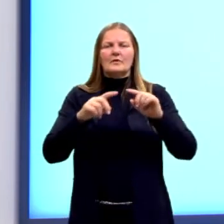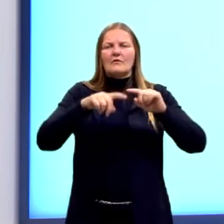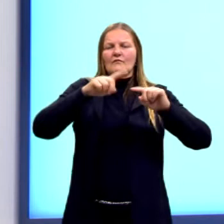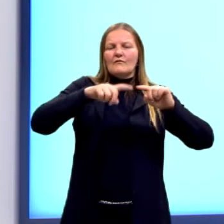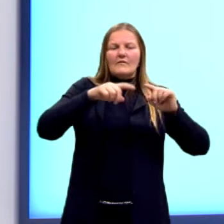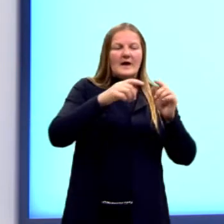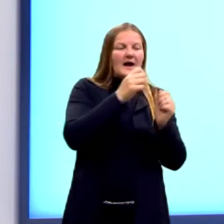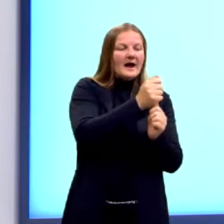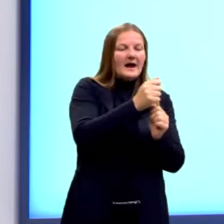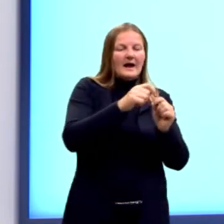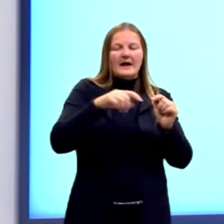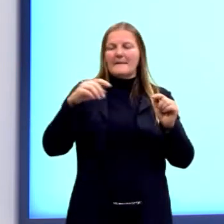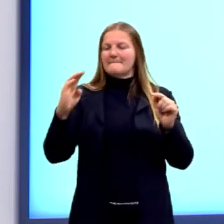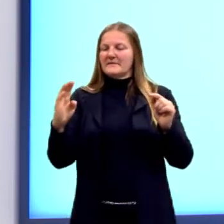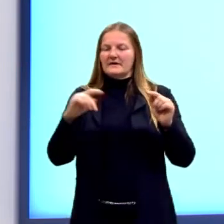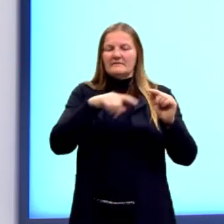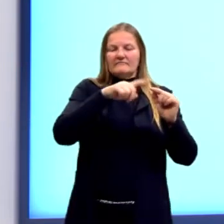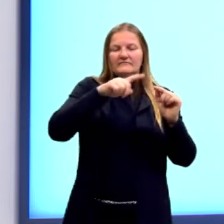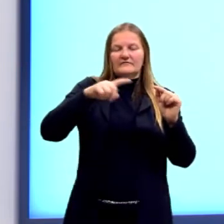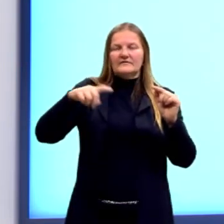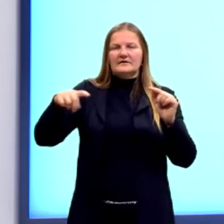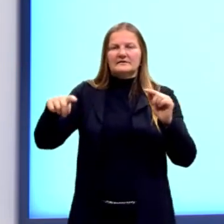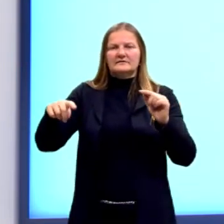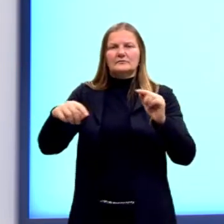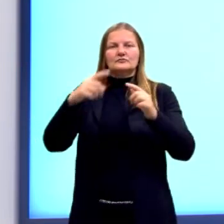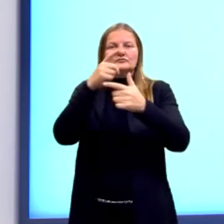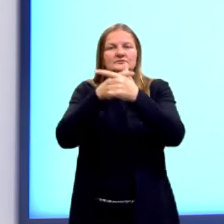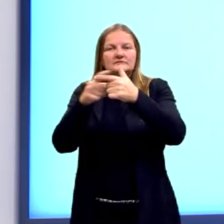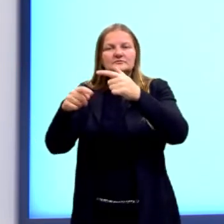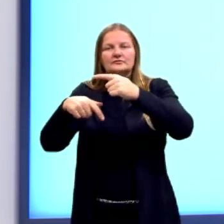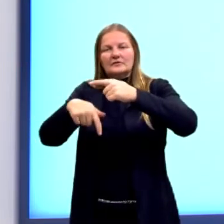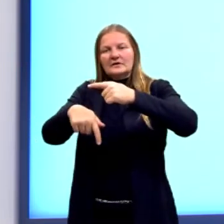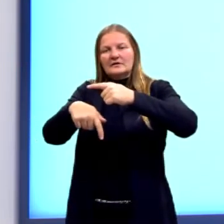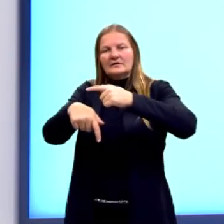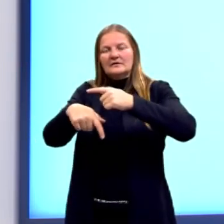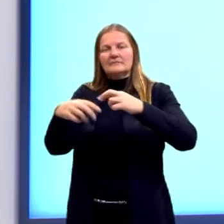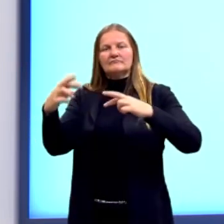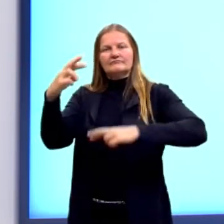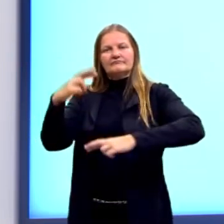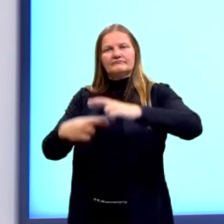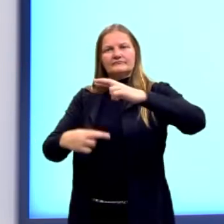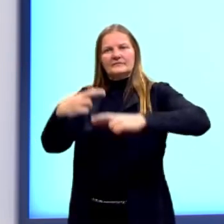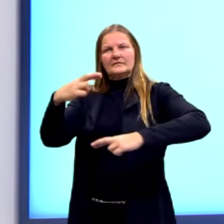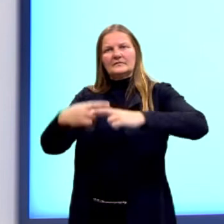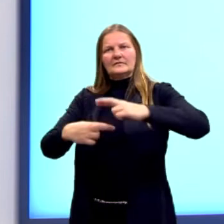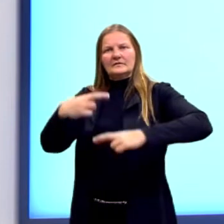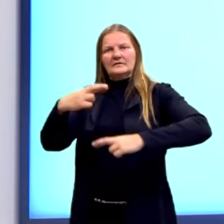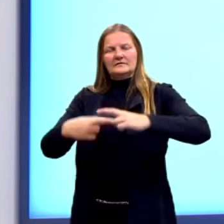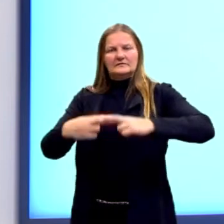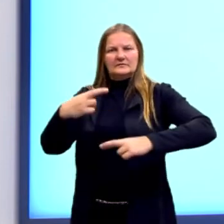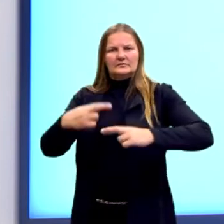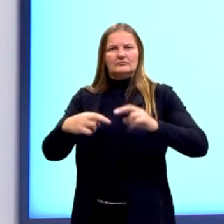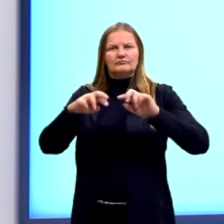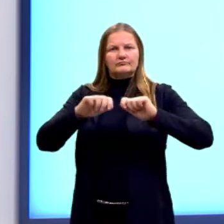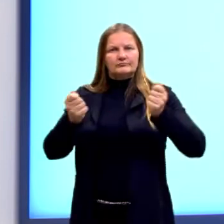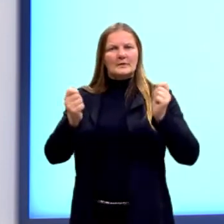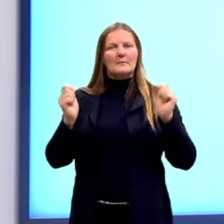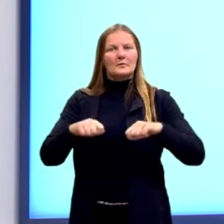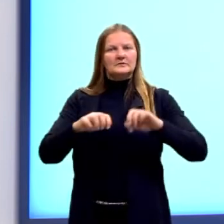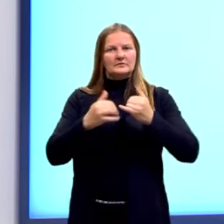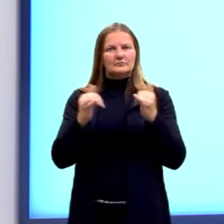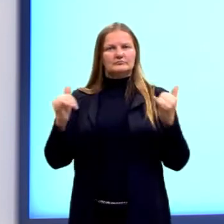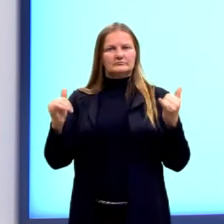variação dessas energias então dividido por que Então essa é uma outra relação que a gente consegue dar diferença de potencial elétrico